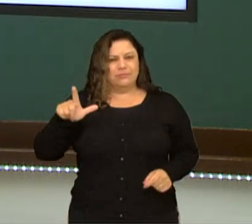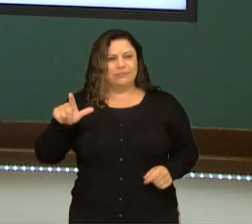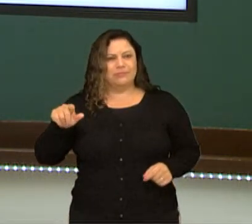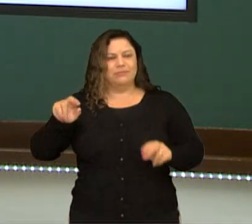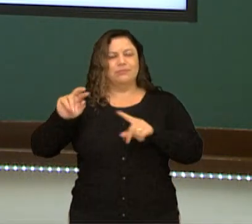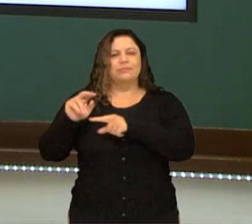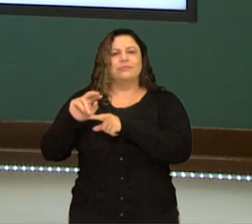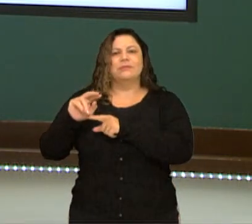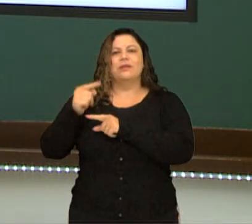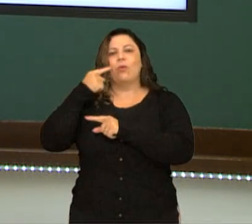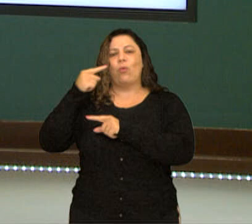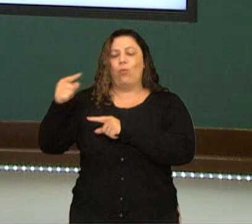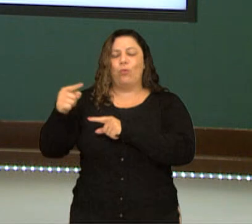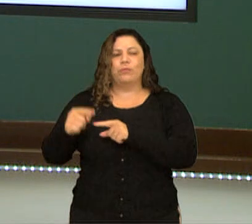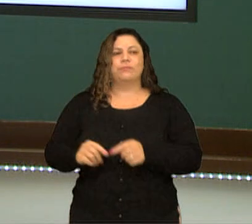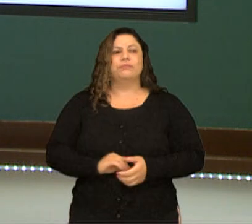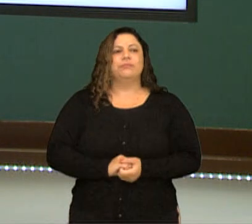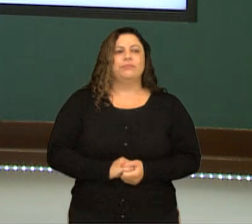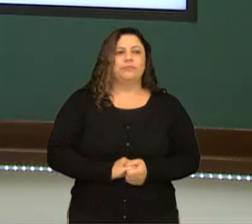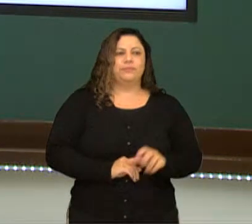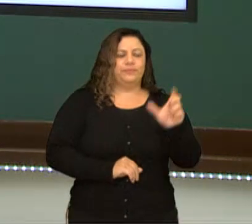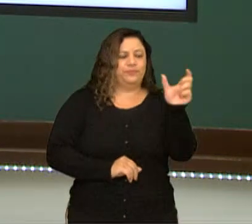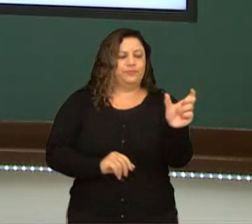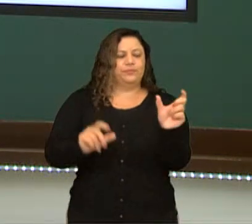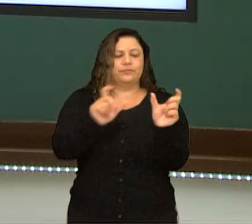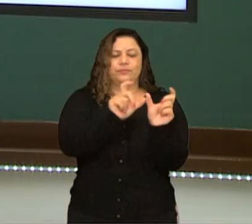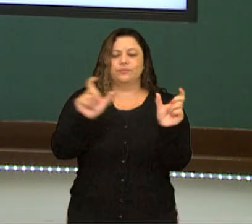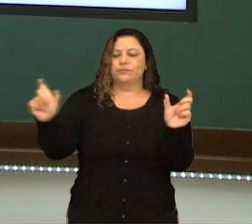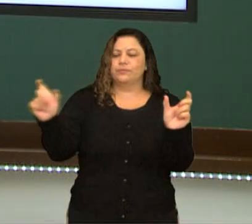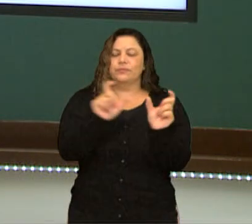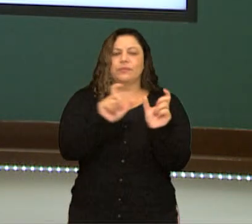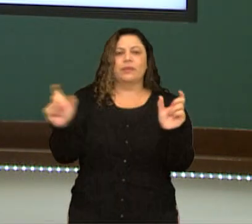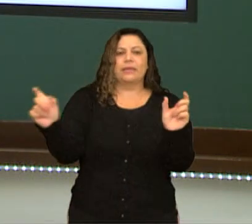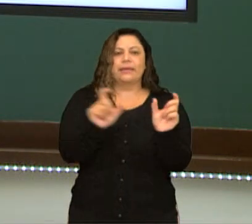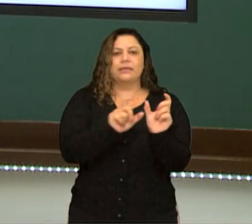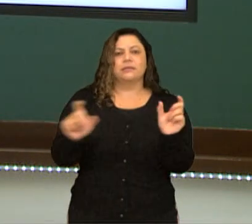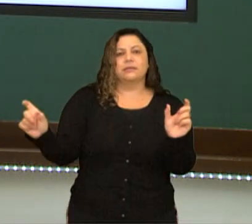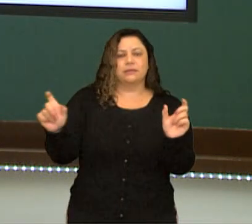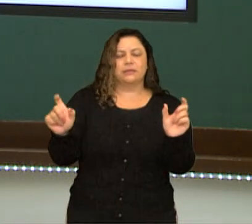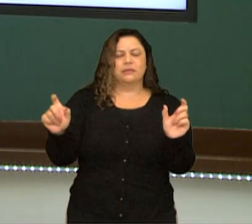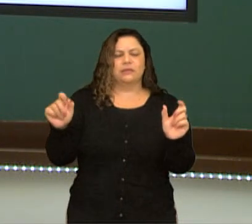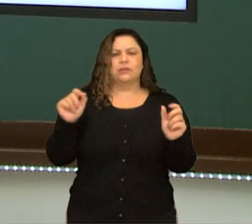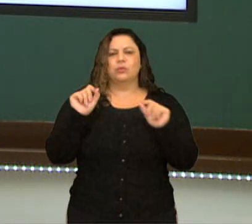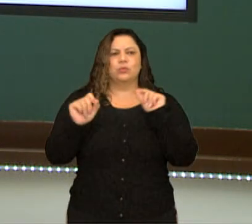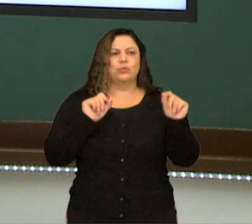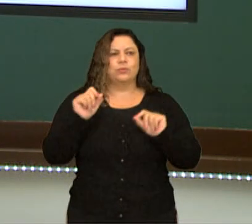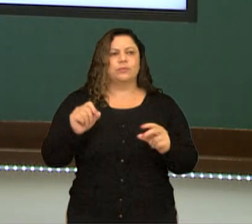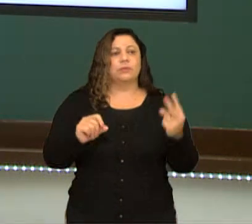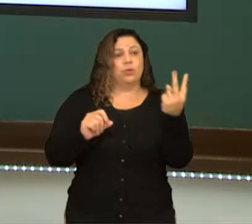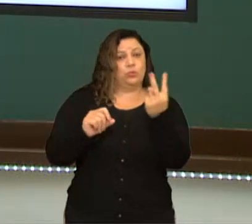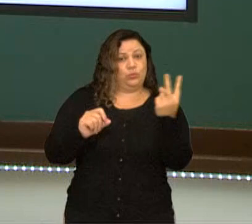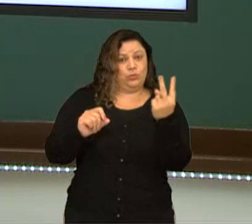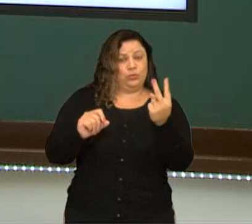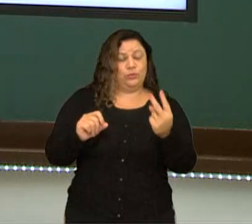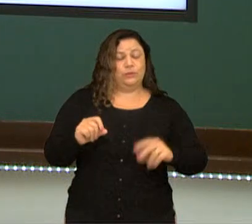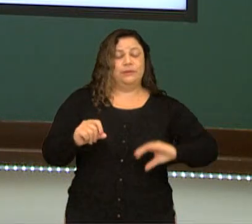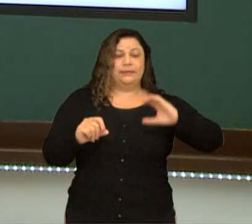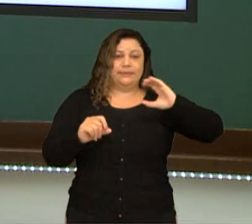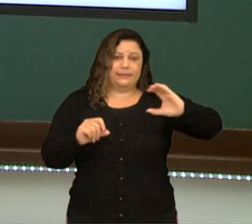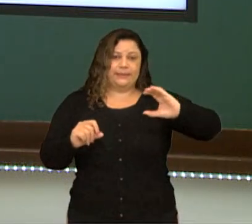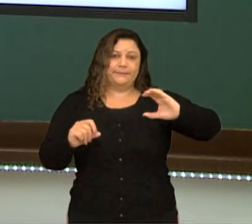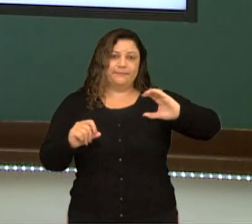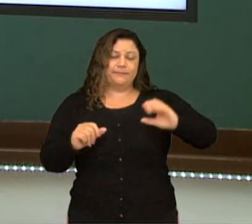bem. Então, observe aqui o nome deste enol, desta substância química. 2 carbonos na sua